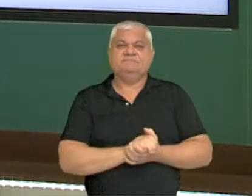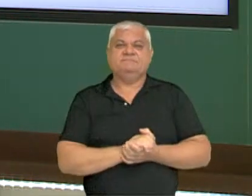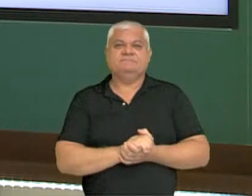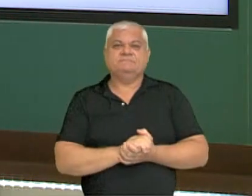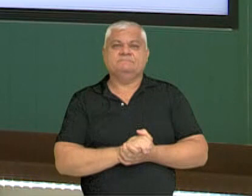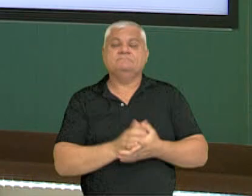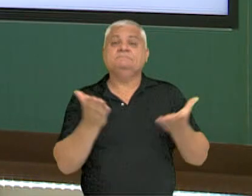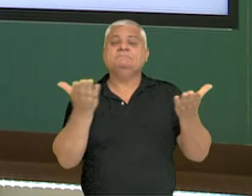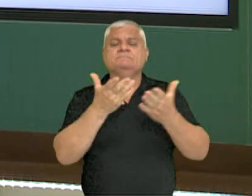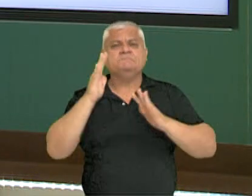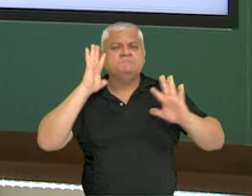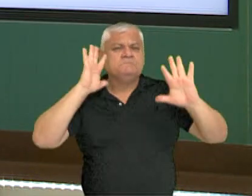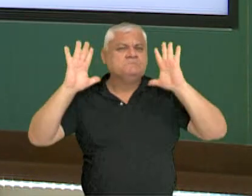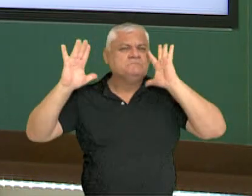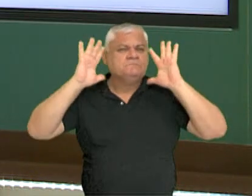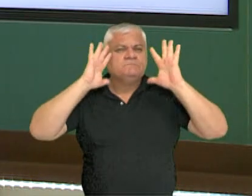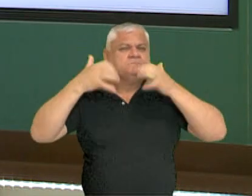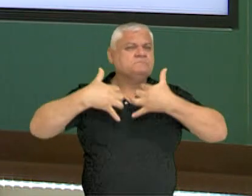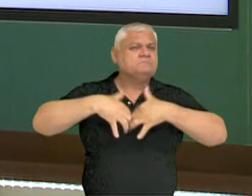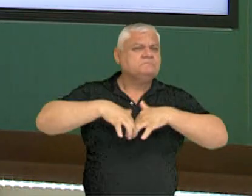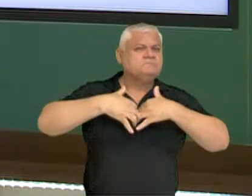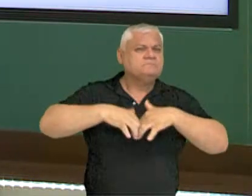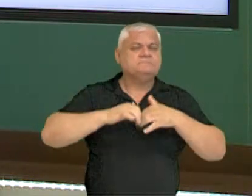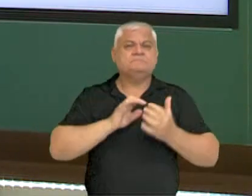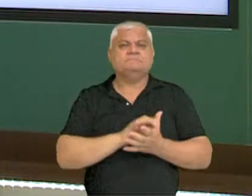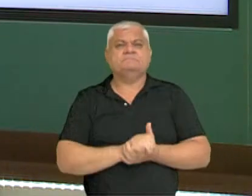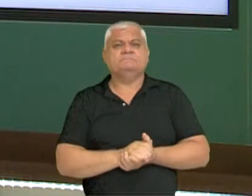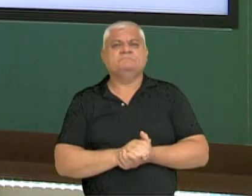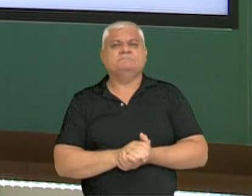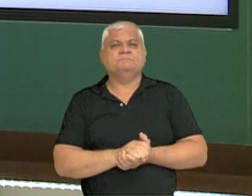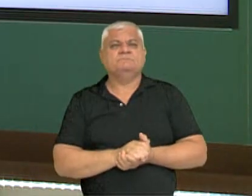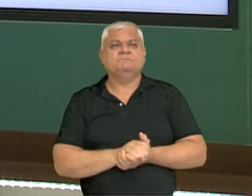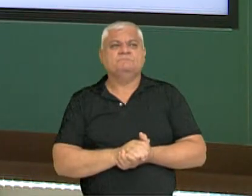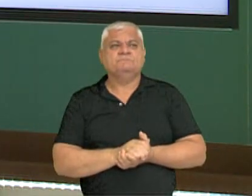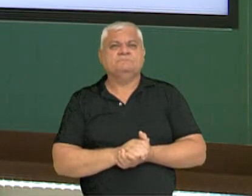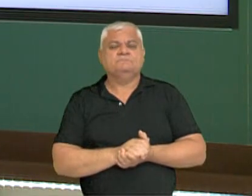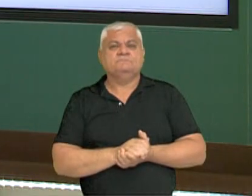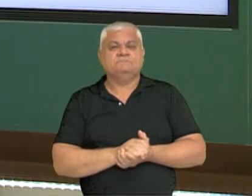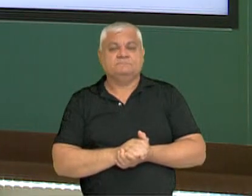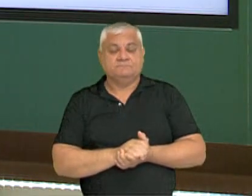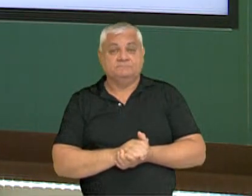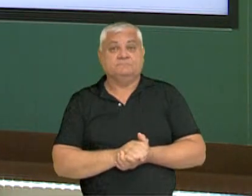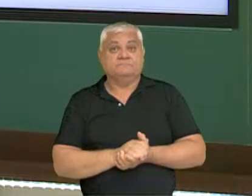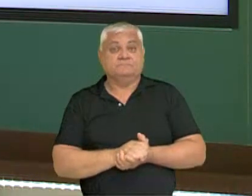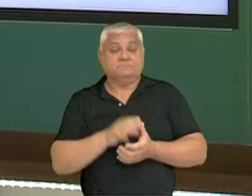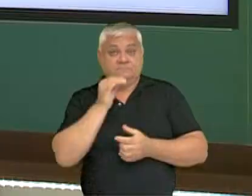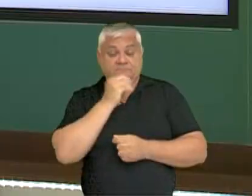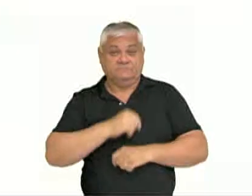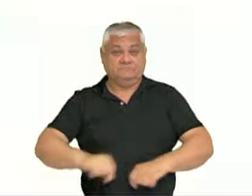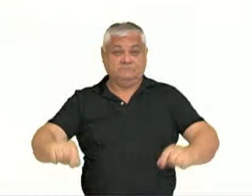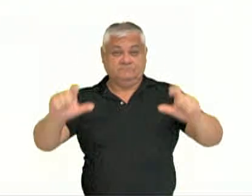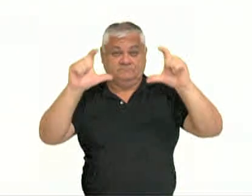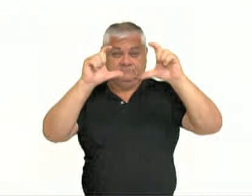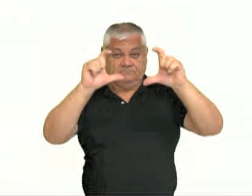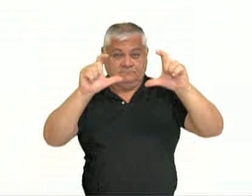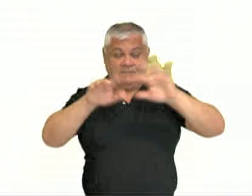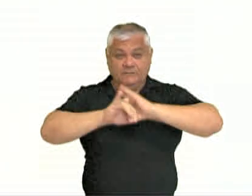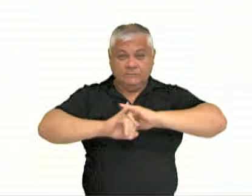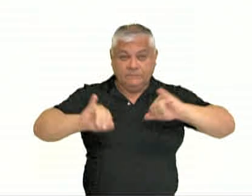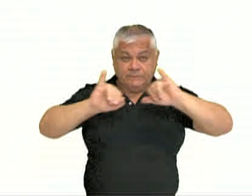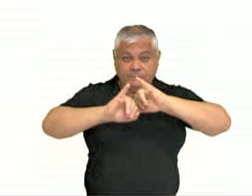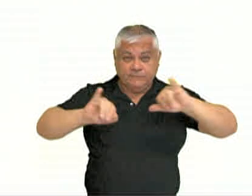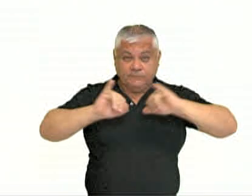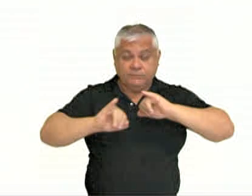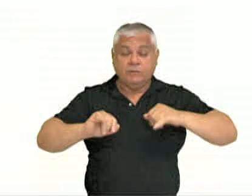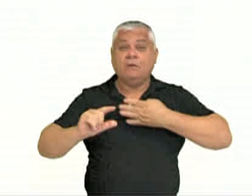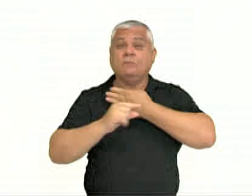Vamos refletir então, pessoal, um pouquinho, né? Relacionando esse trecho ao conjunto de notícias, o autor dá mais